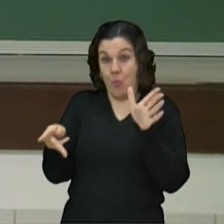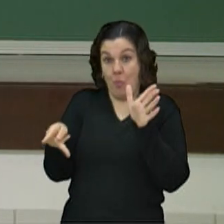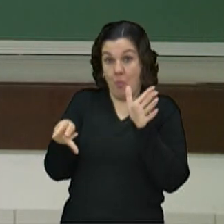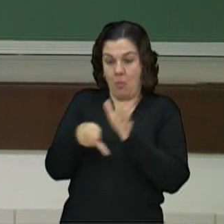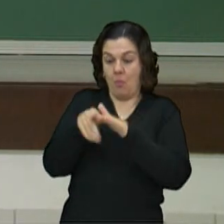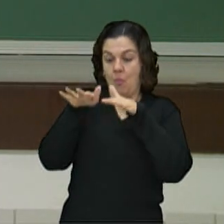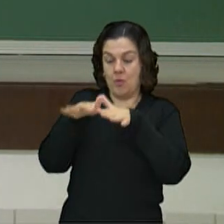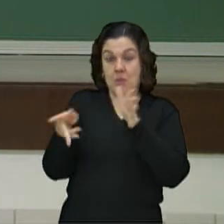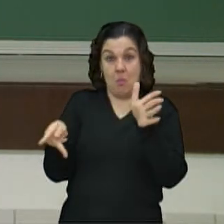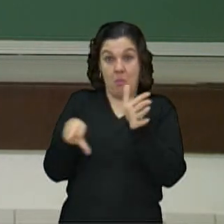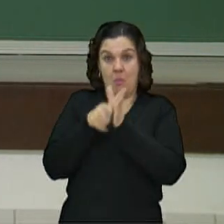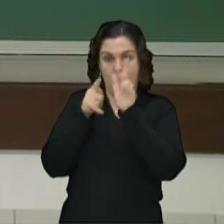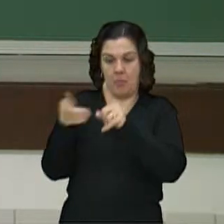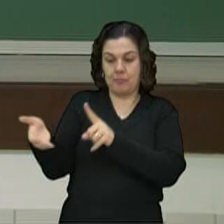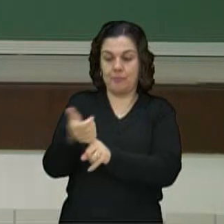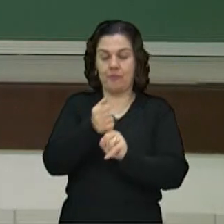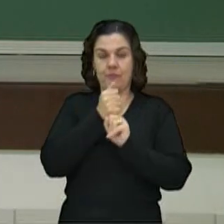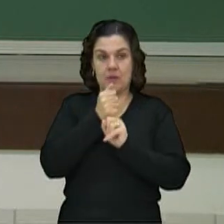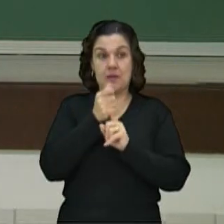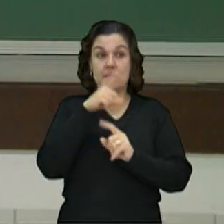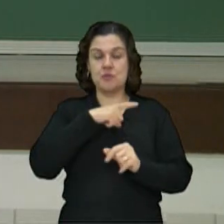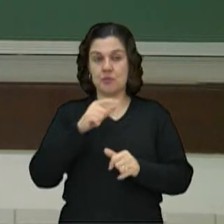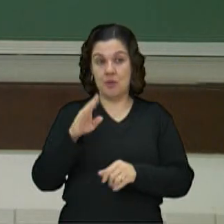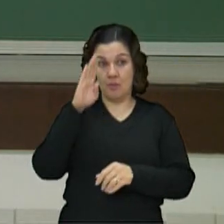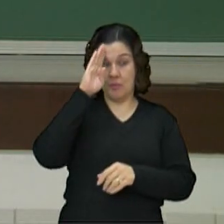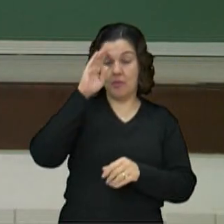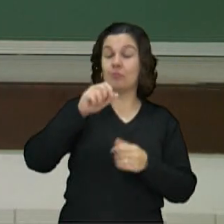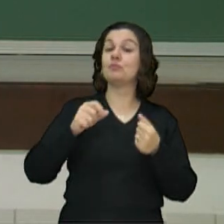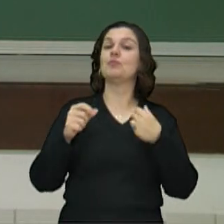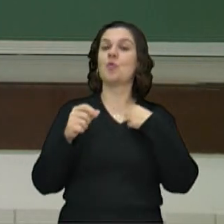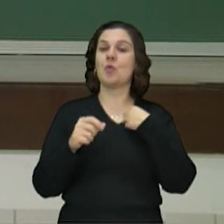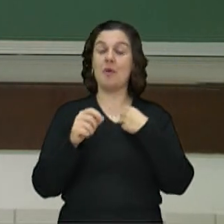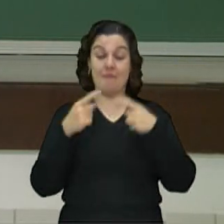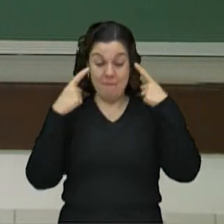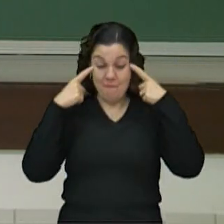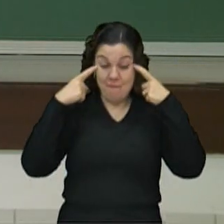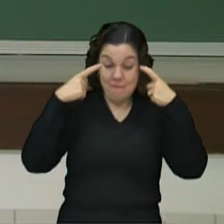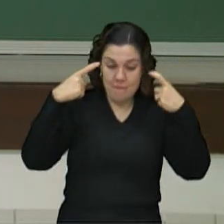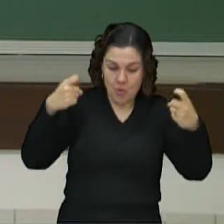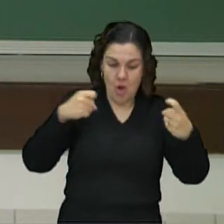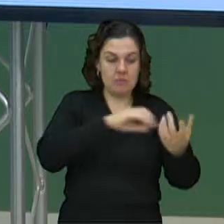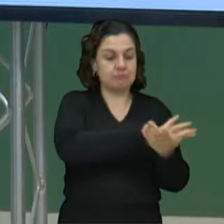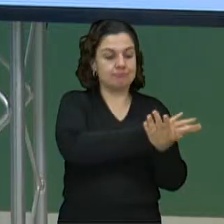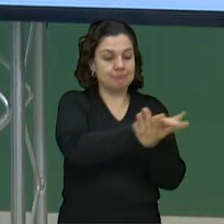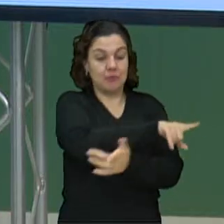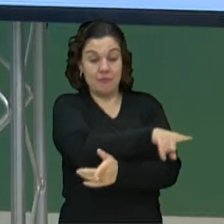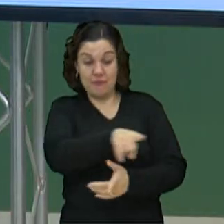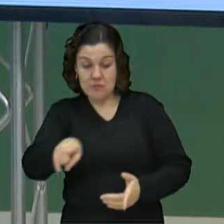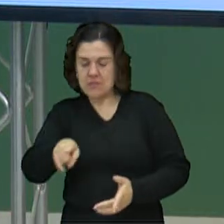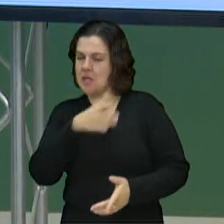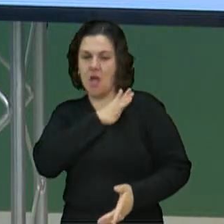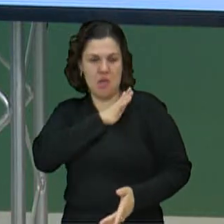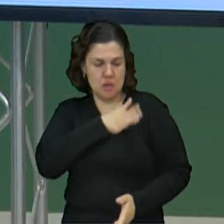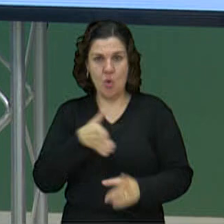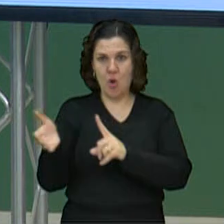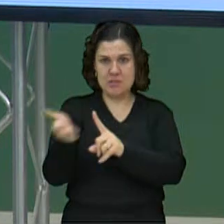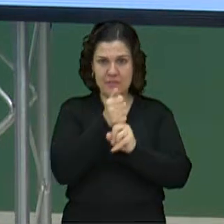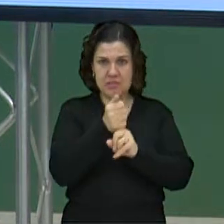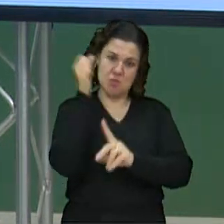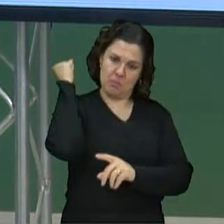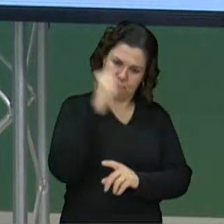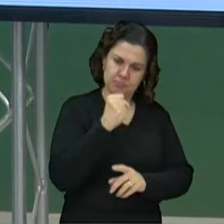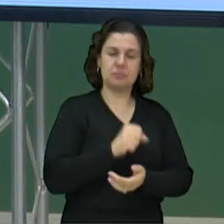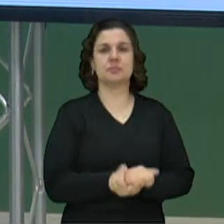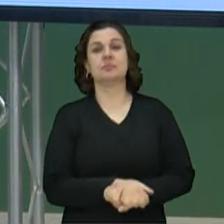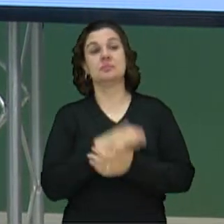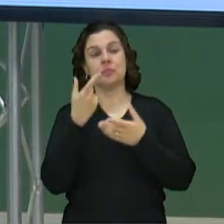próprio que tinha como uma de suas características a violência contra os inimigos dos fascistas. Então está